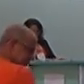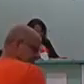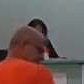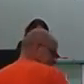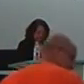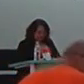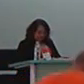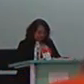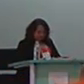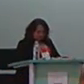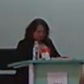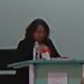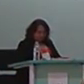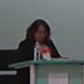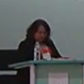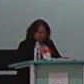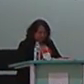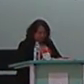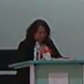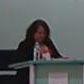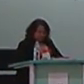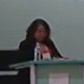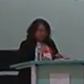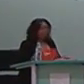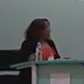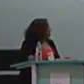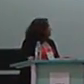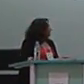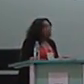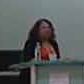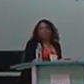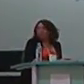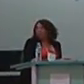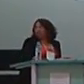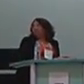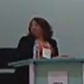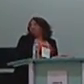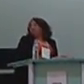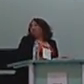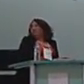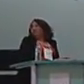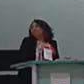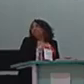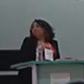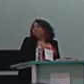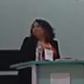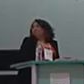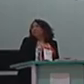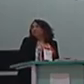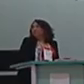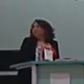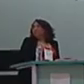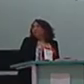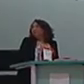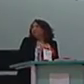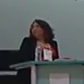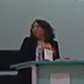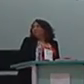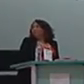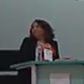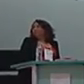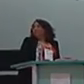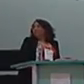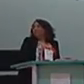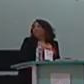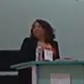Só para vocês devem ter notado que o cronômetro não está ali, mas nós temos aqui uma pessoa da comissão que